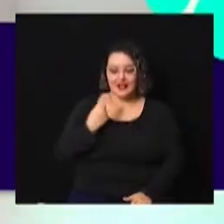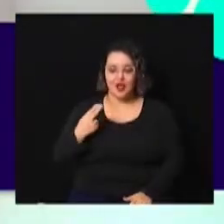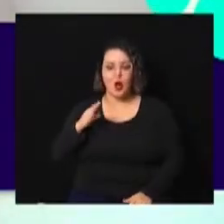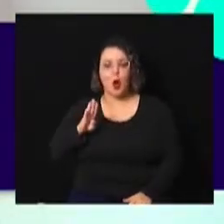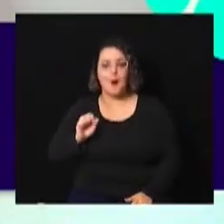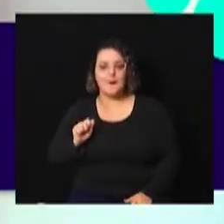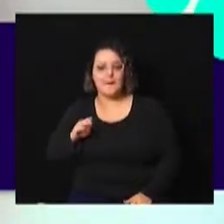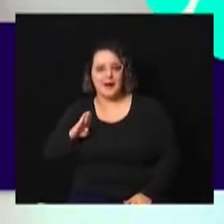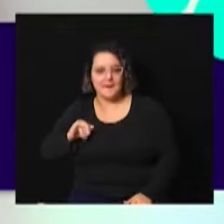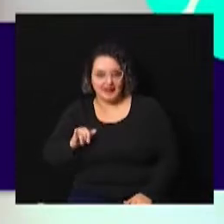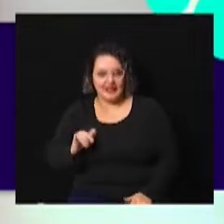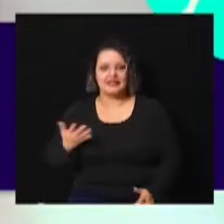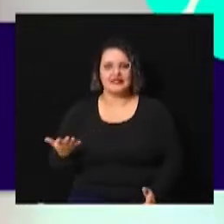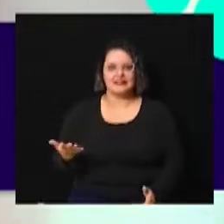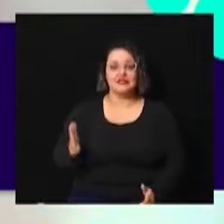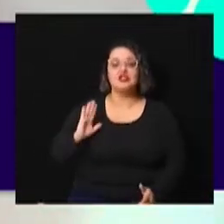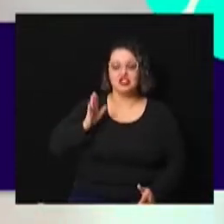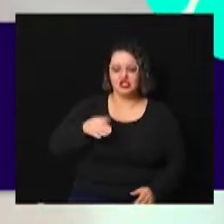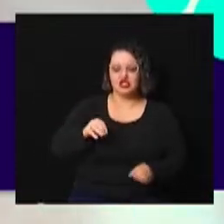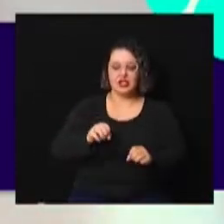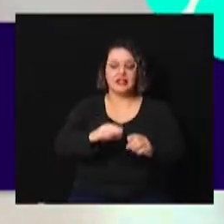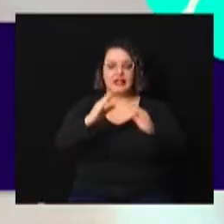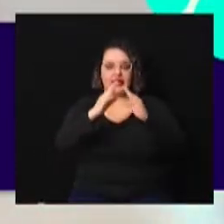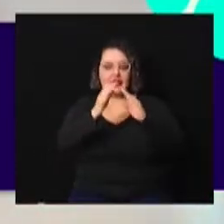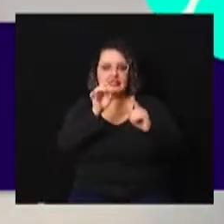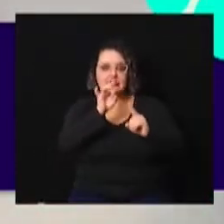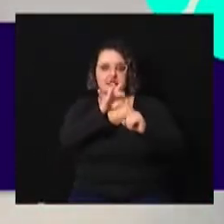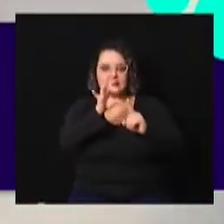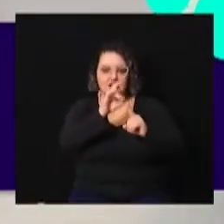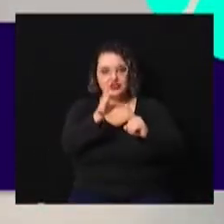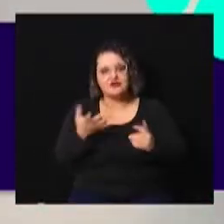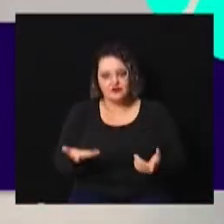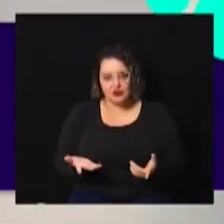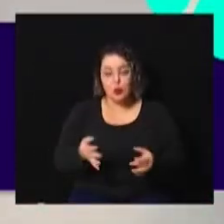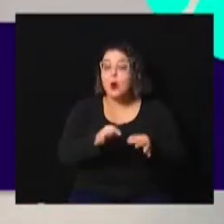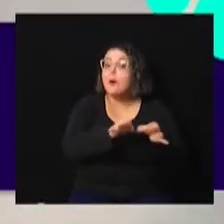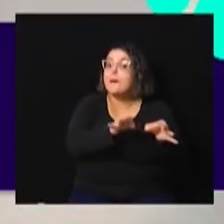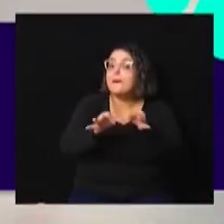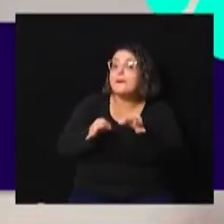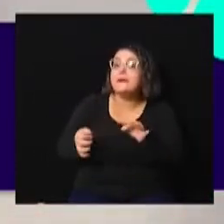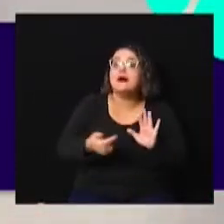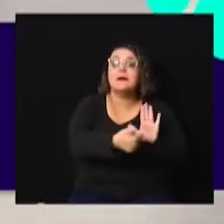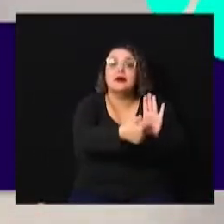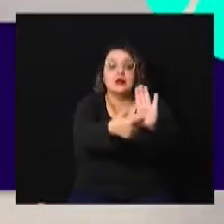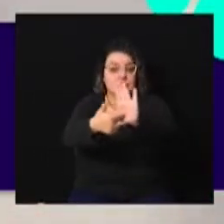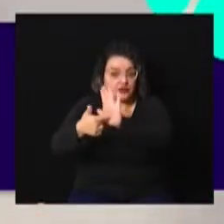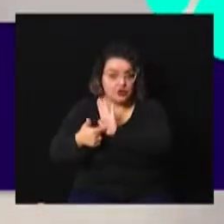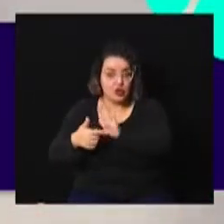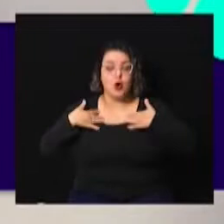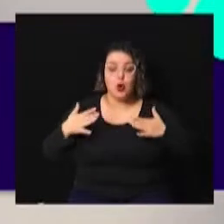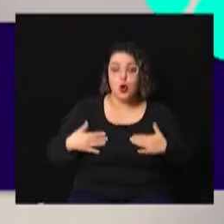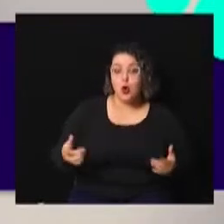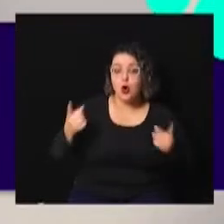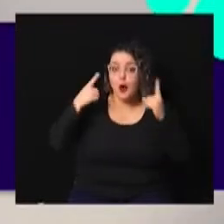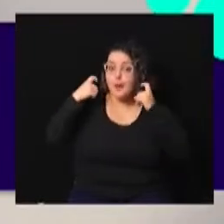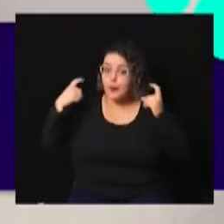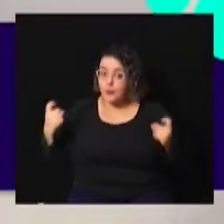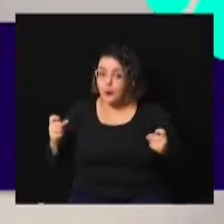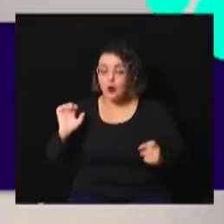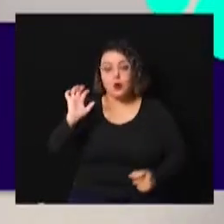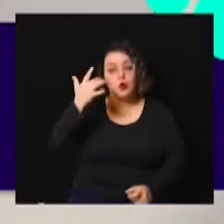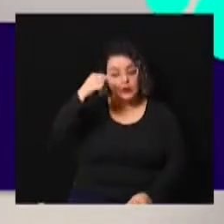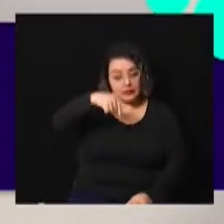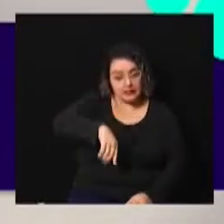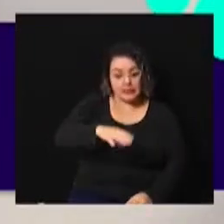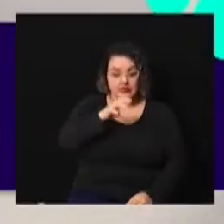Babi Fontana. Nós já estamos aqui na Casa de Vidro, preparando as coisas para a mostra Corpos Sonoros, que vai